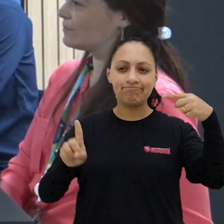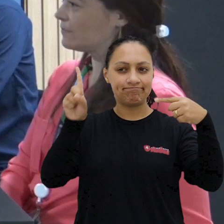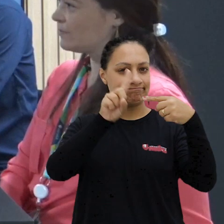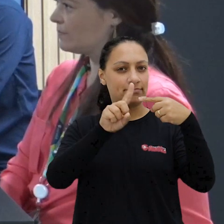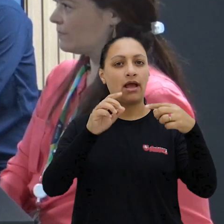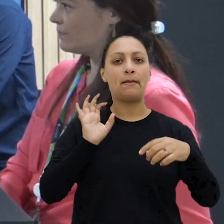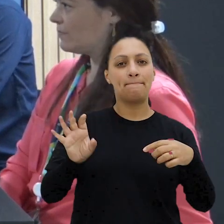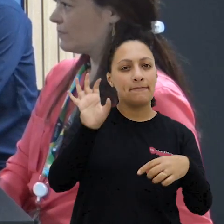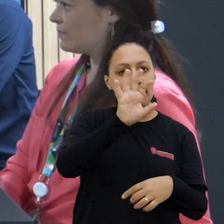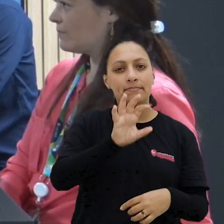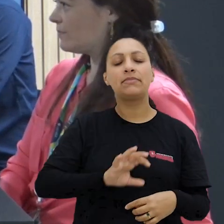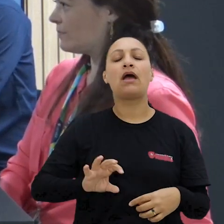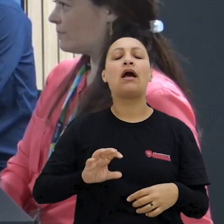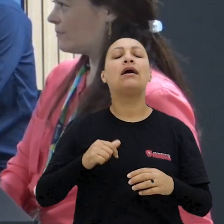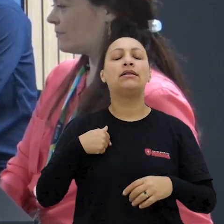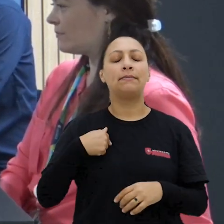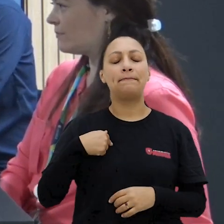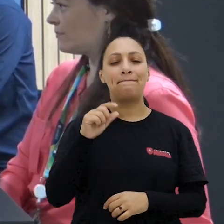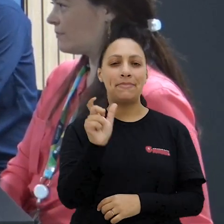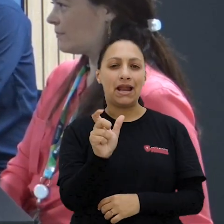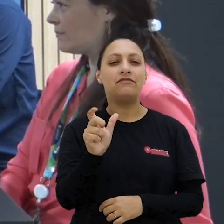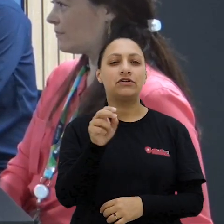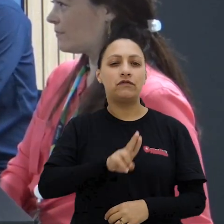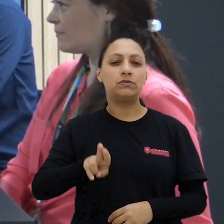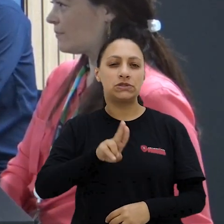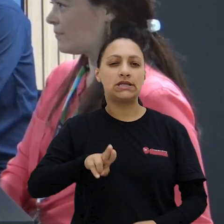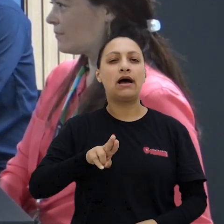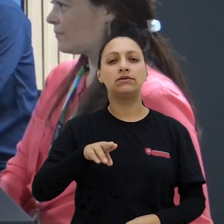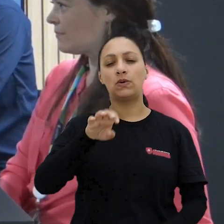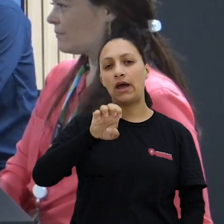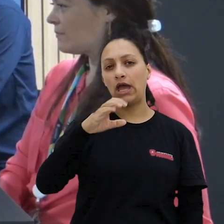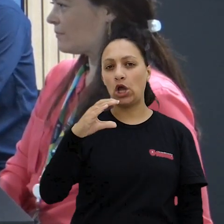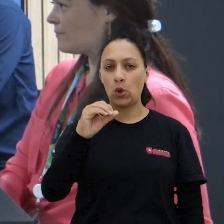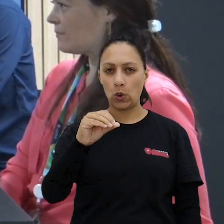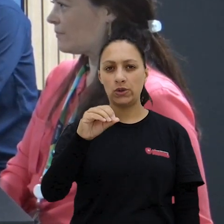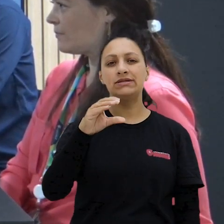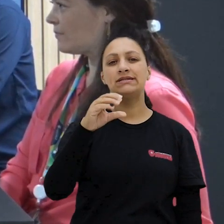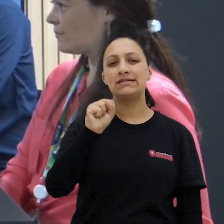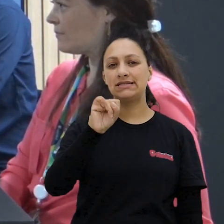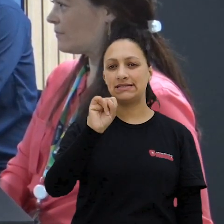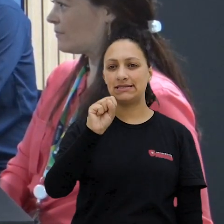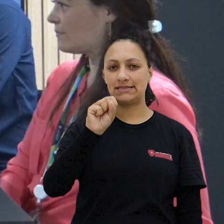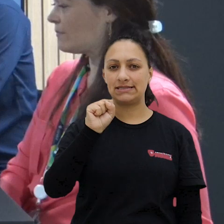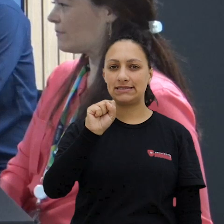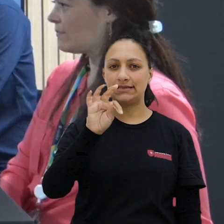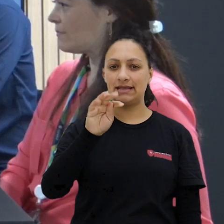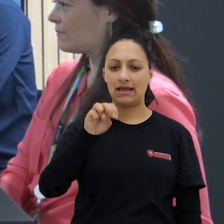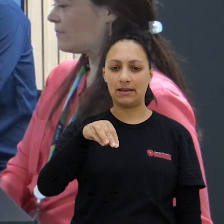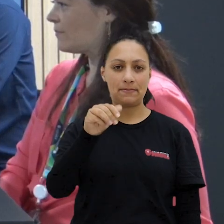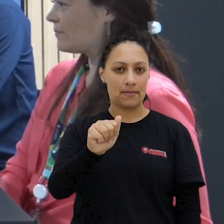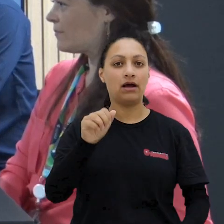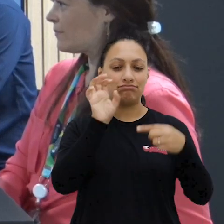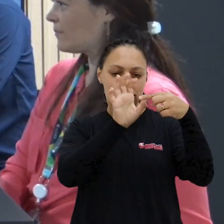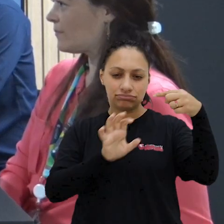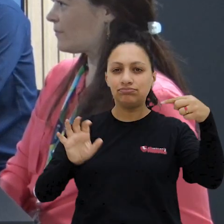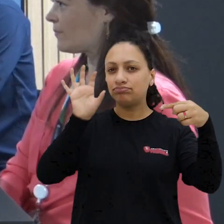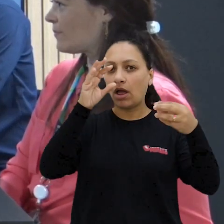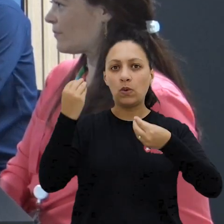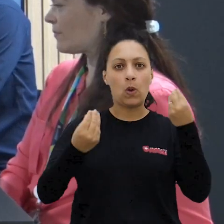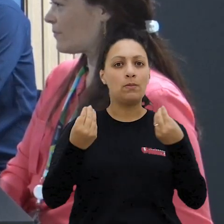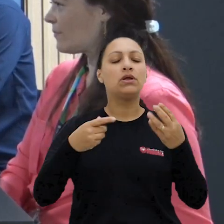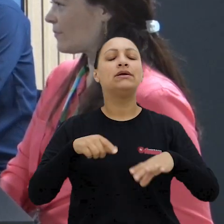trazer muito, né, ao longo da nossa conversa. Isso que a gente quer explicar o que é, o porquê, né, faz sentido dentro